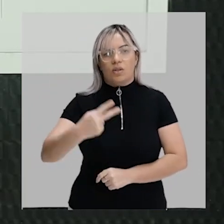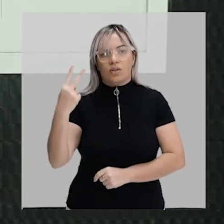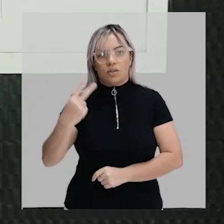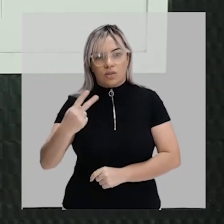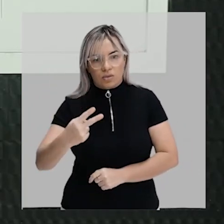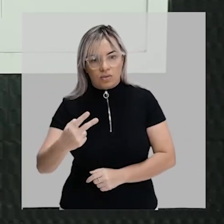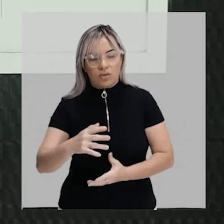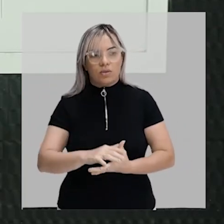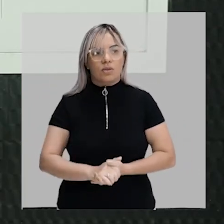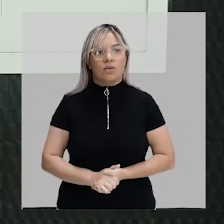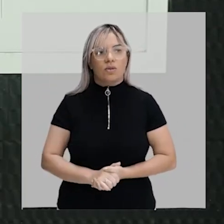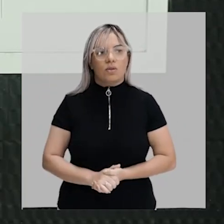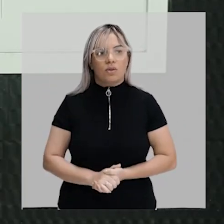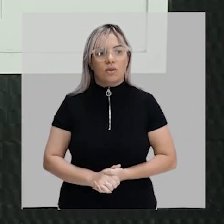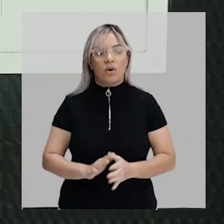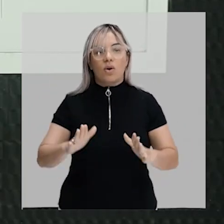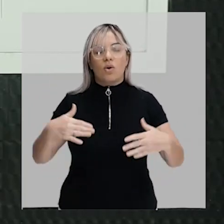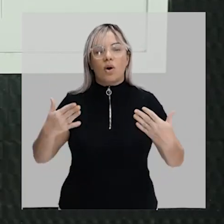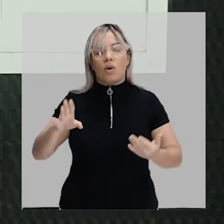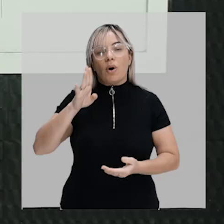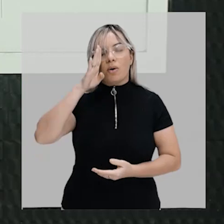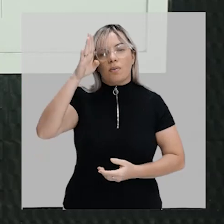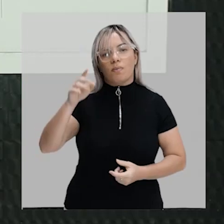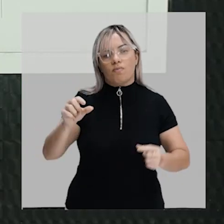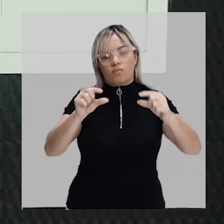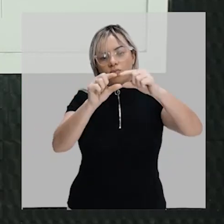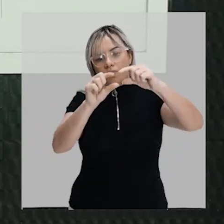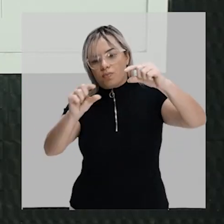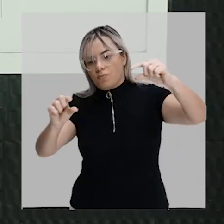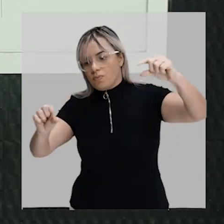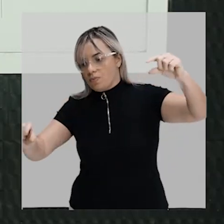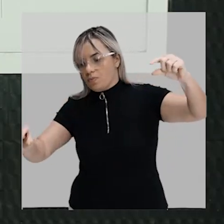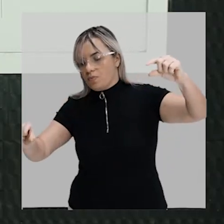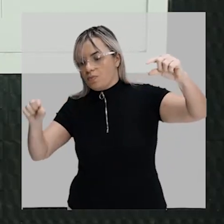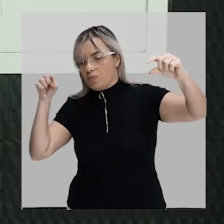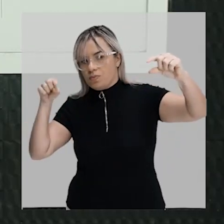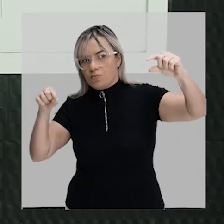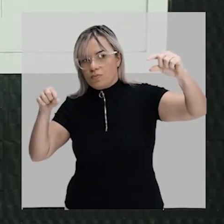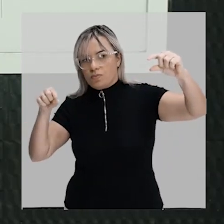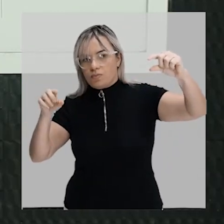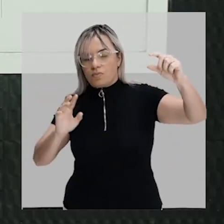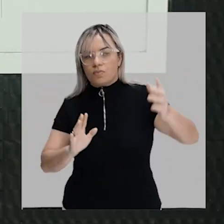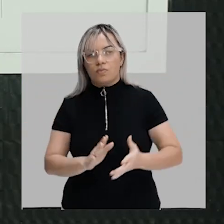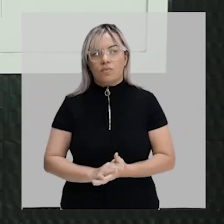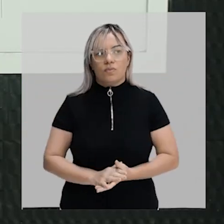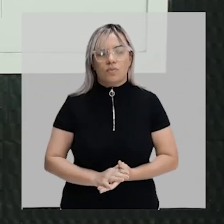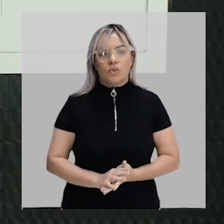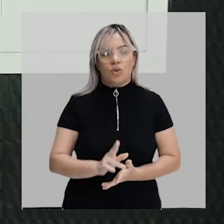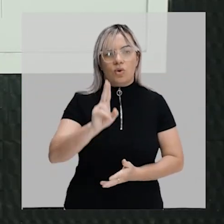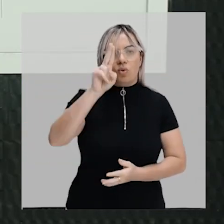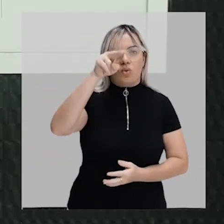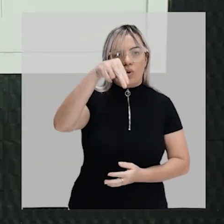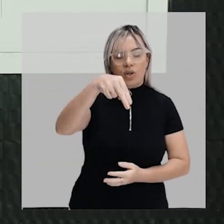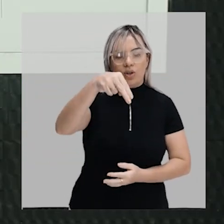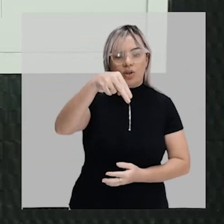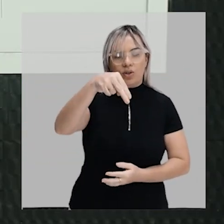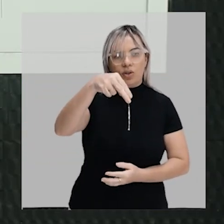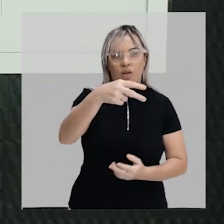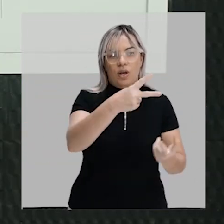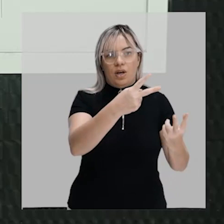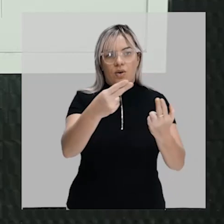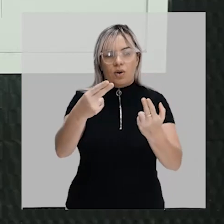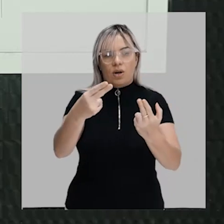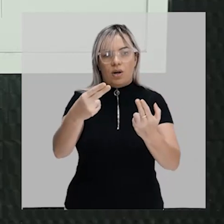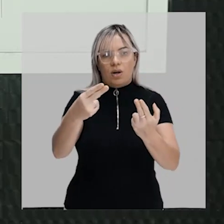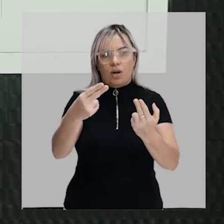são esses elementos aqui ó onde tem aqui o n = m = j